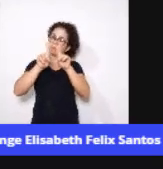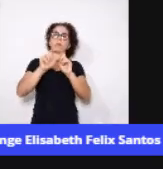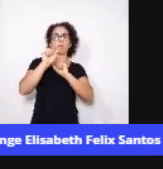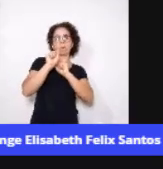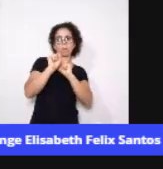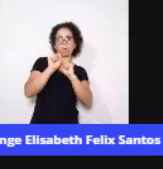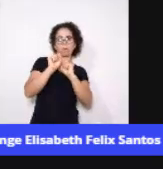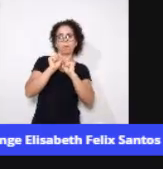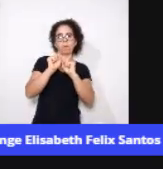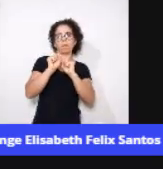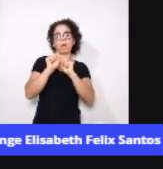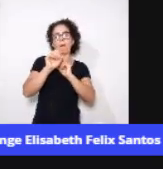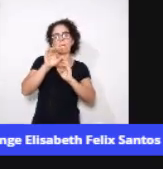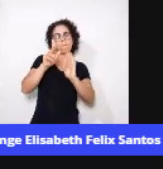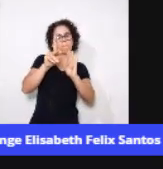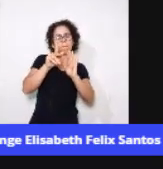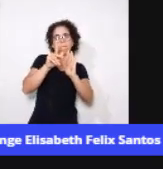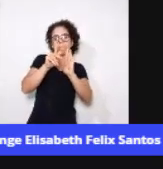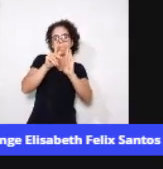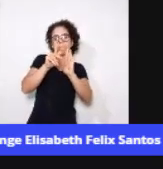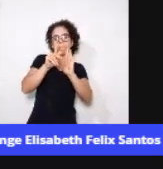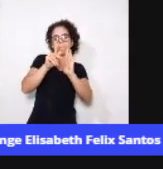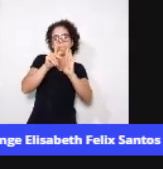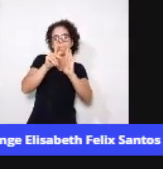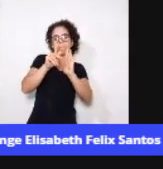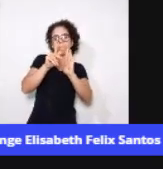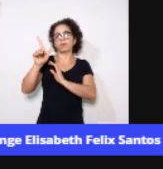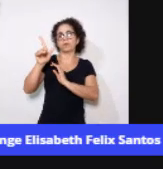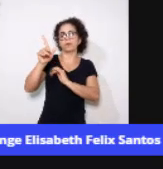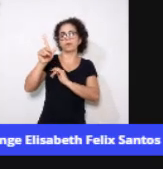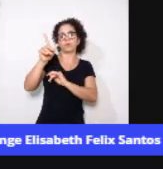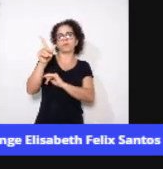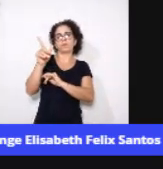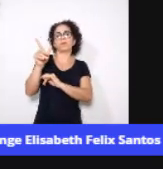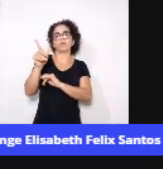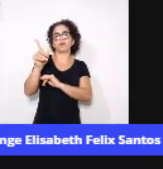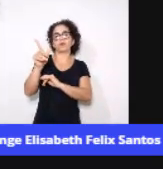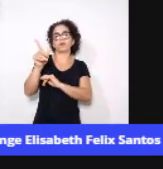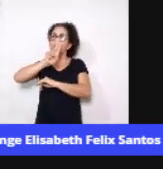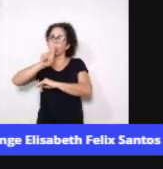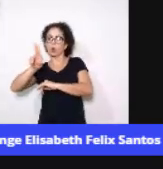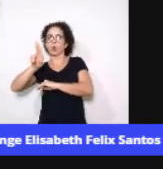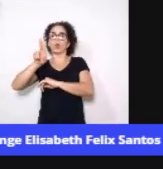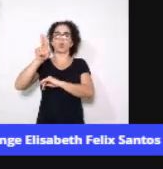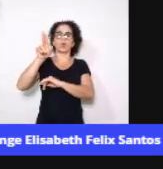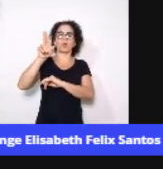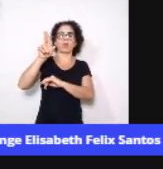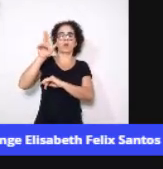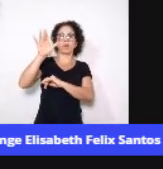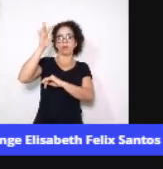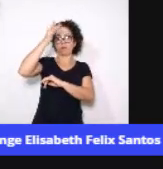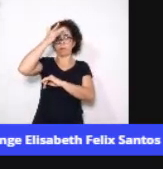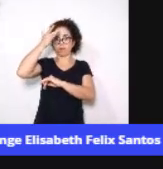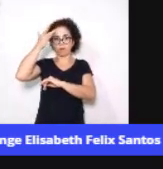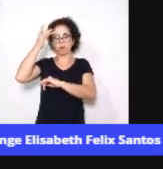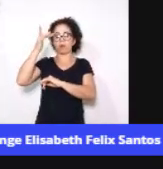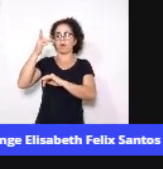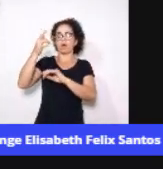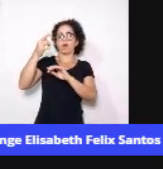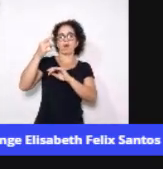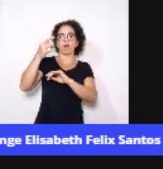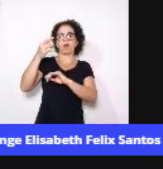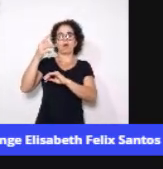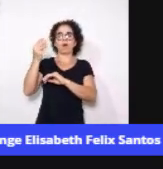domínio específico do cliente. Ou seja, o nome do cliente irá aparecer, então, no